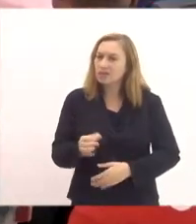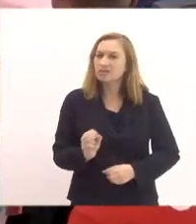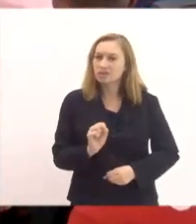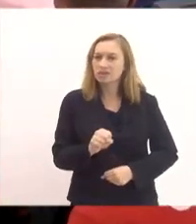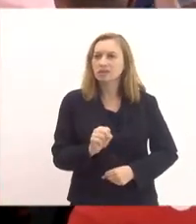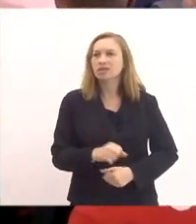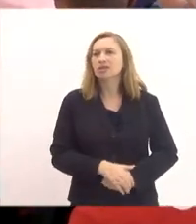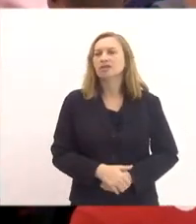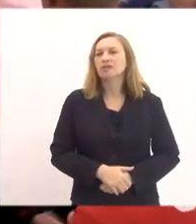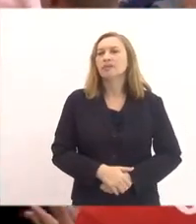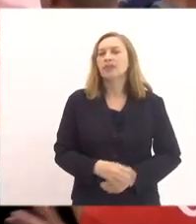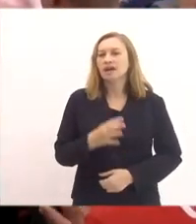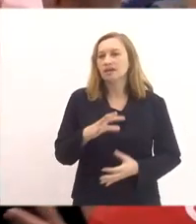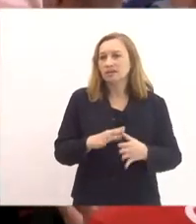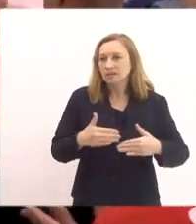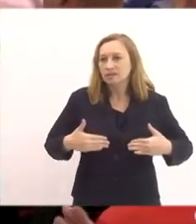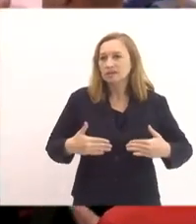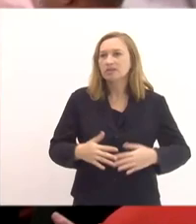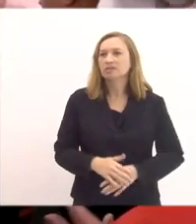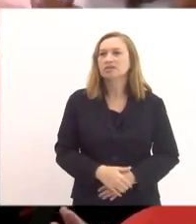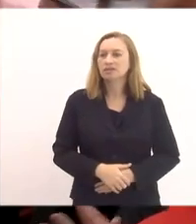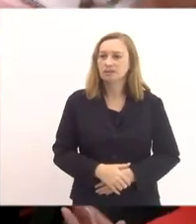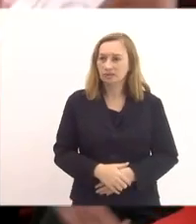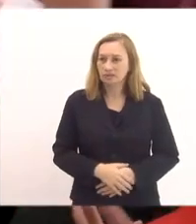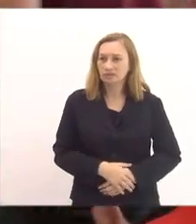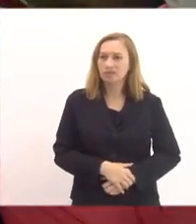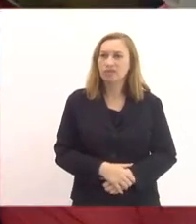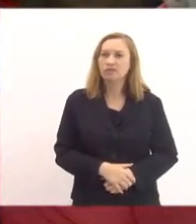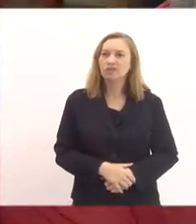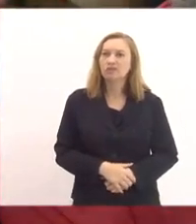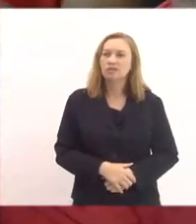Dá licença aqui. Parabéns, meu irmão.